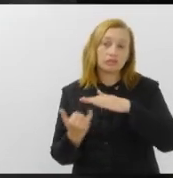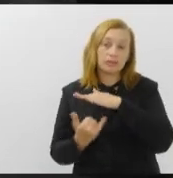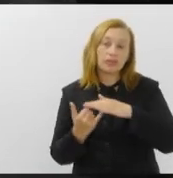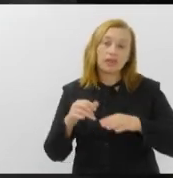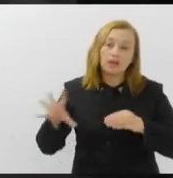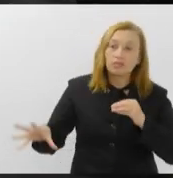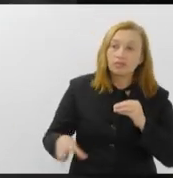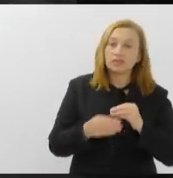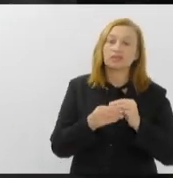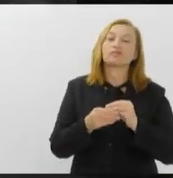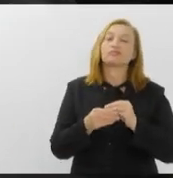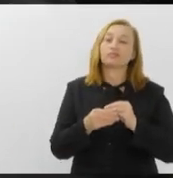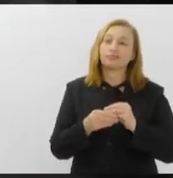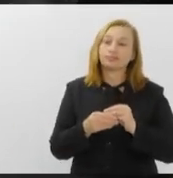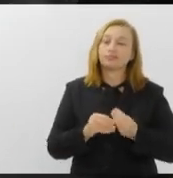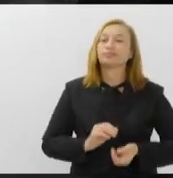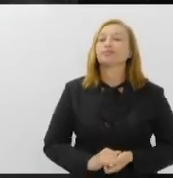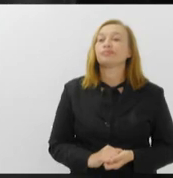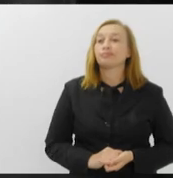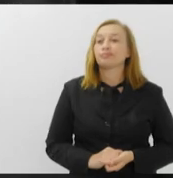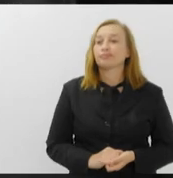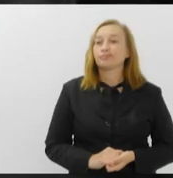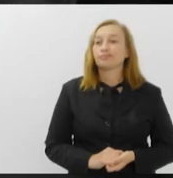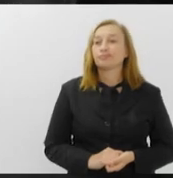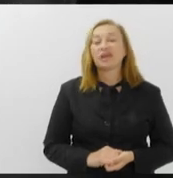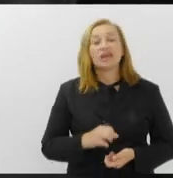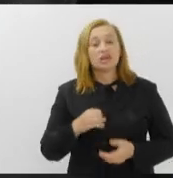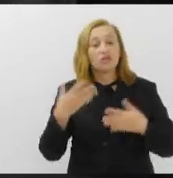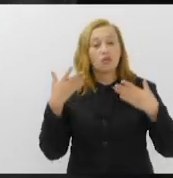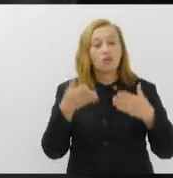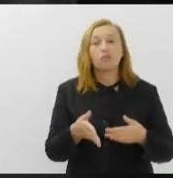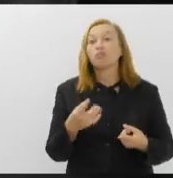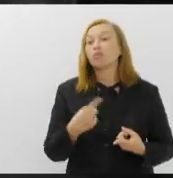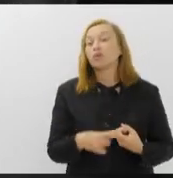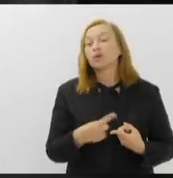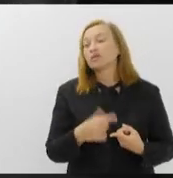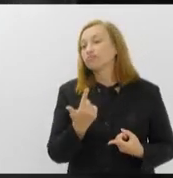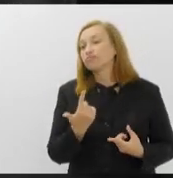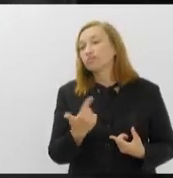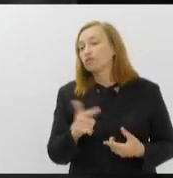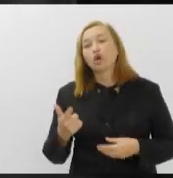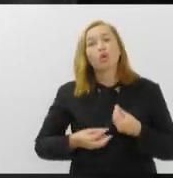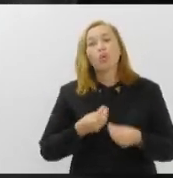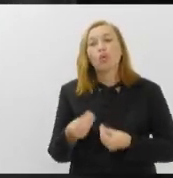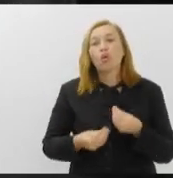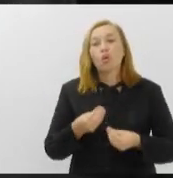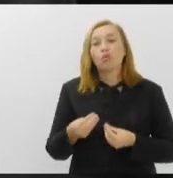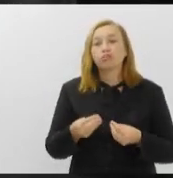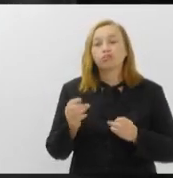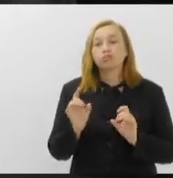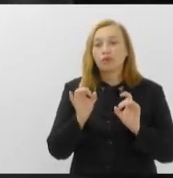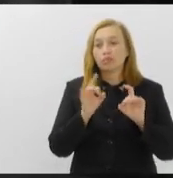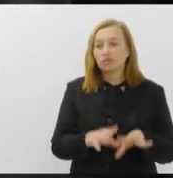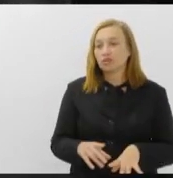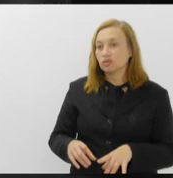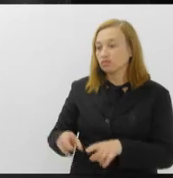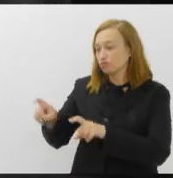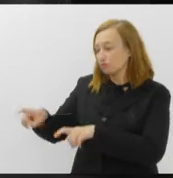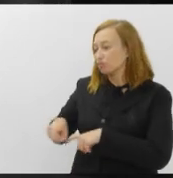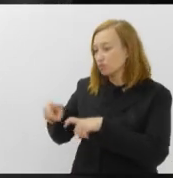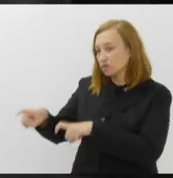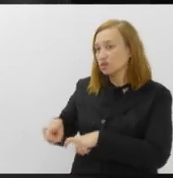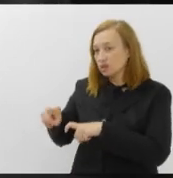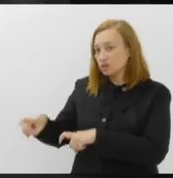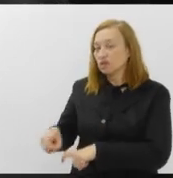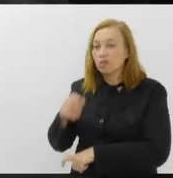complementar, complementariedade. Porque a gente focou nisso porque não dá para deixar os agricultores e agricultoras, destacadamente as